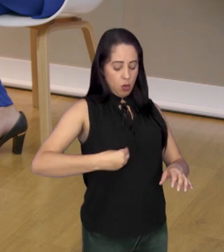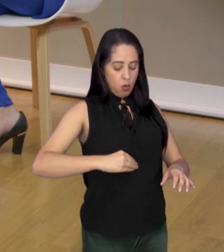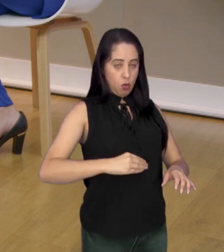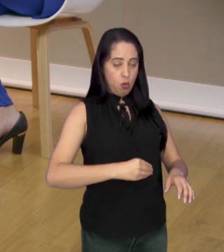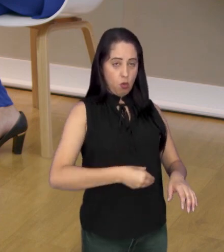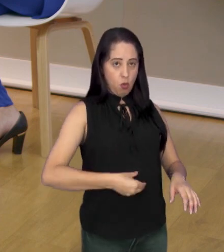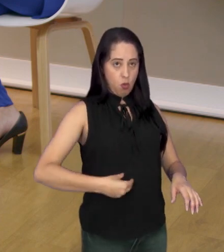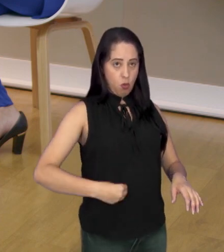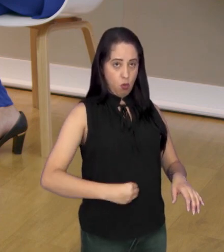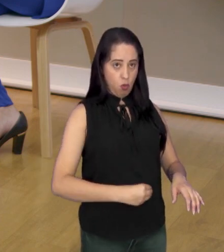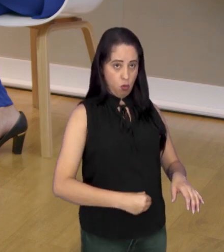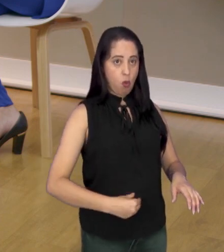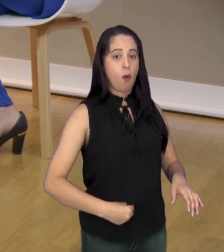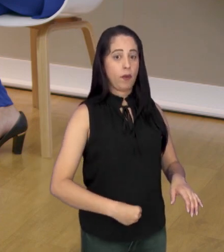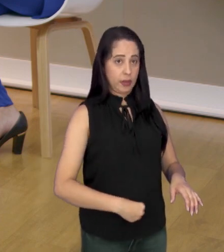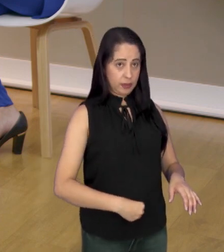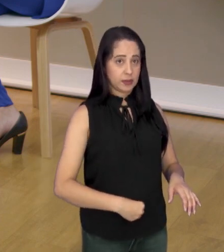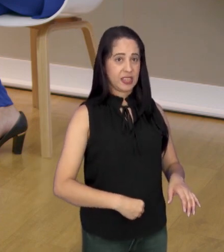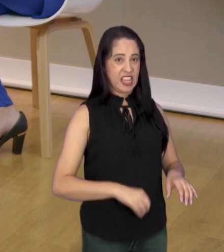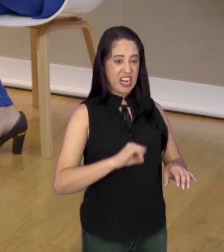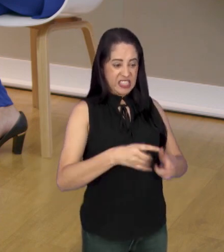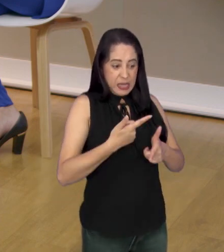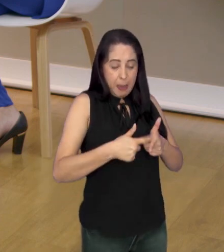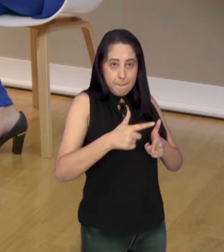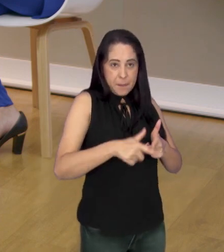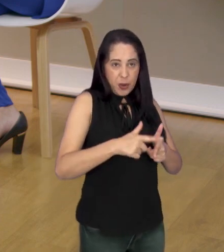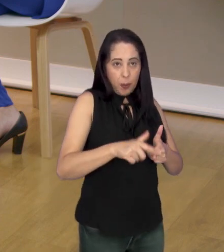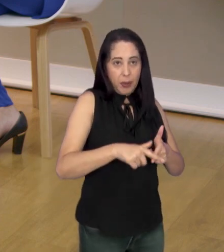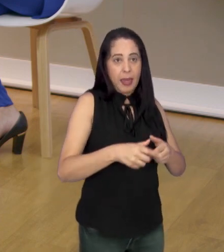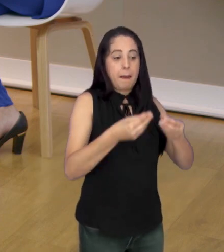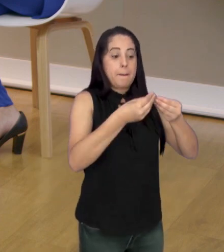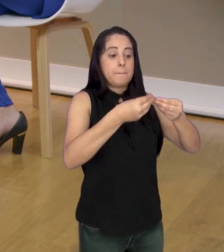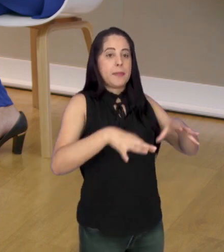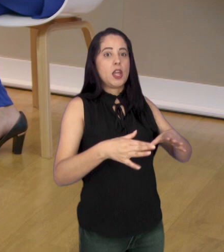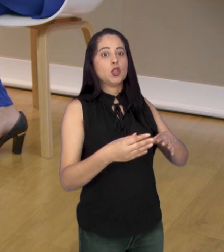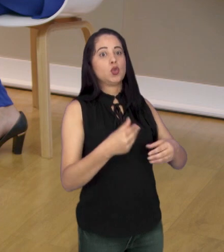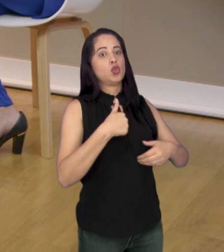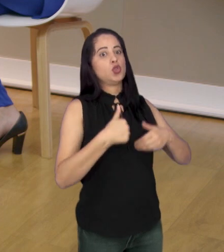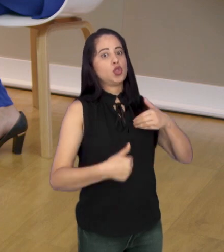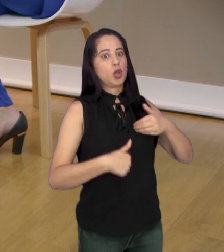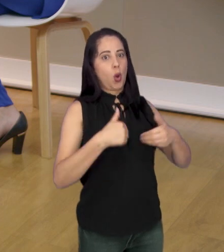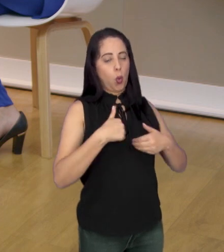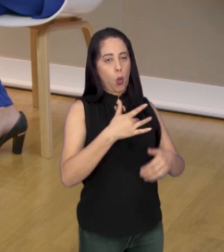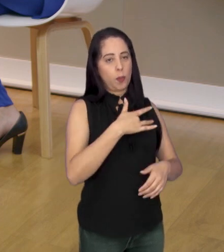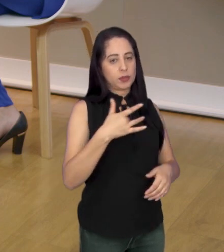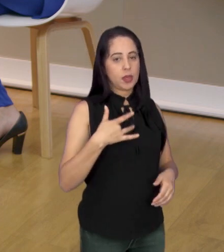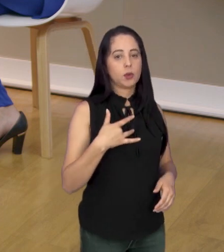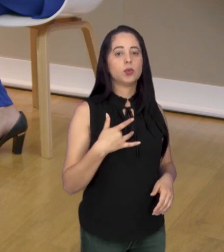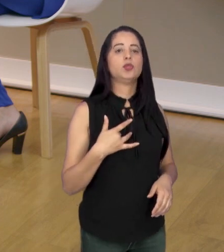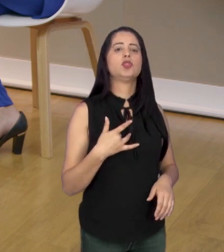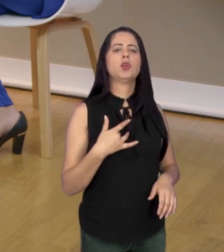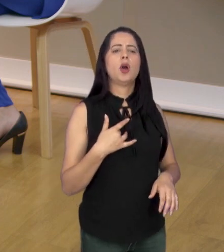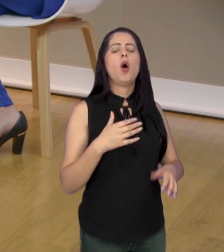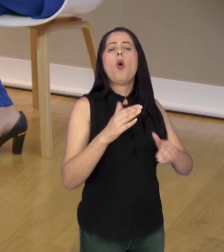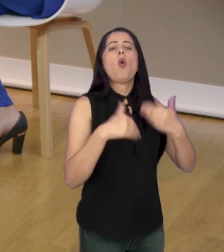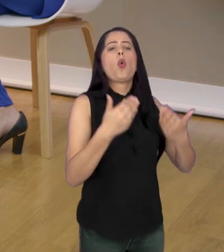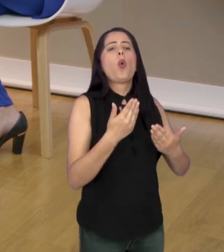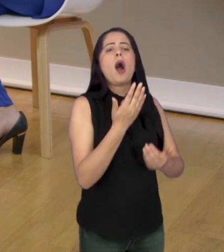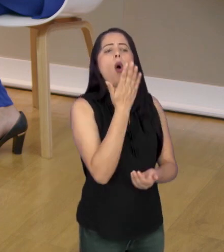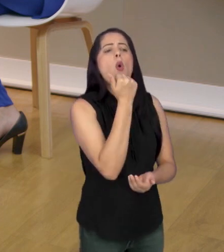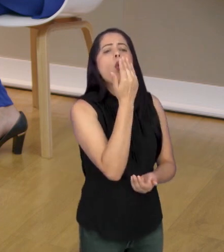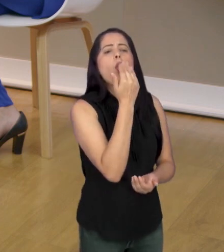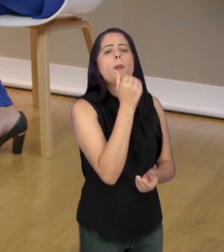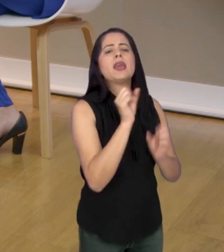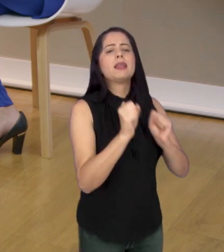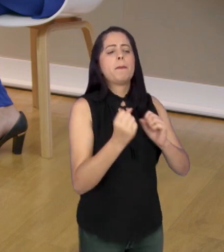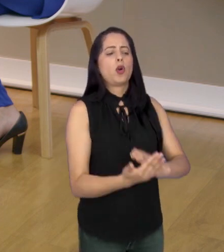a flora intestinal, ela tem uma relação muito grande, né? Com o nosso corpo, com o nosso organismo, com a nossa saúde. Exatamente. Existem alguns alimentos